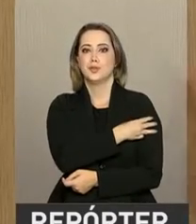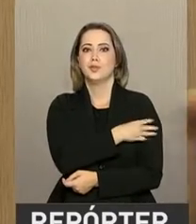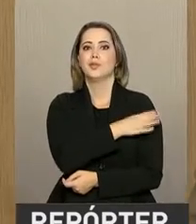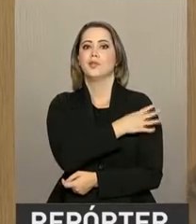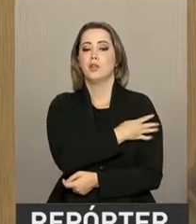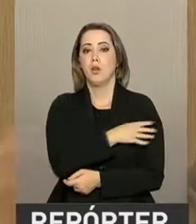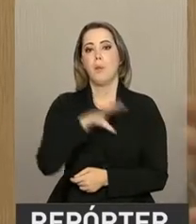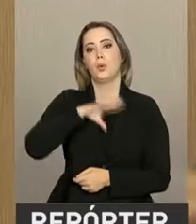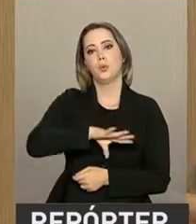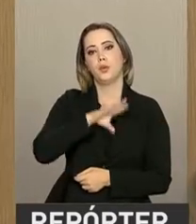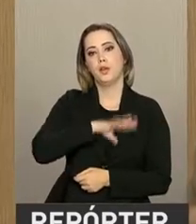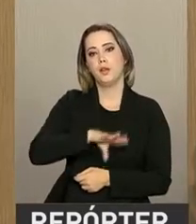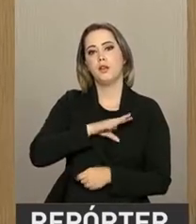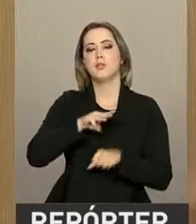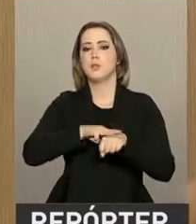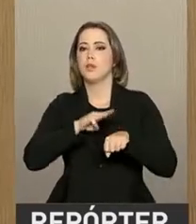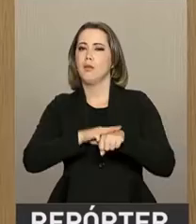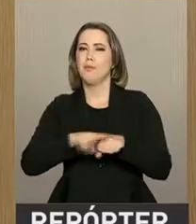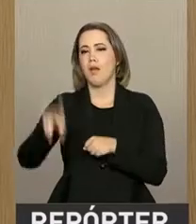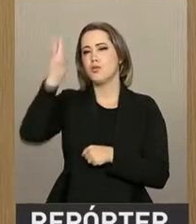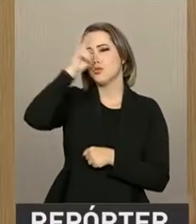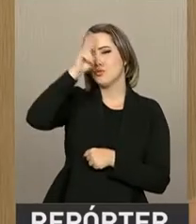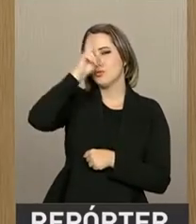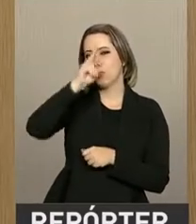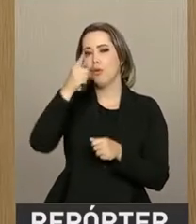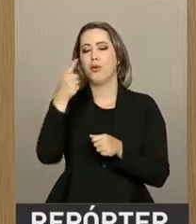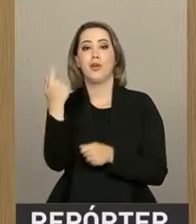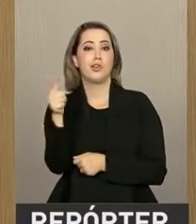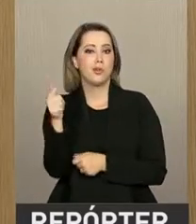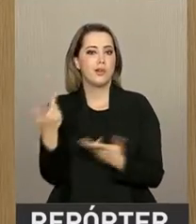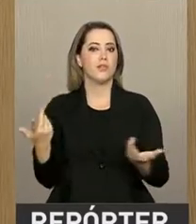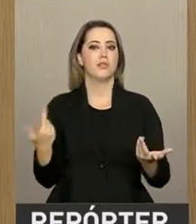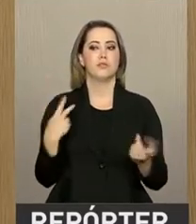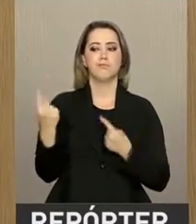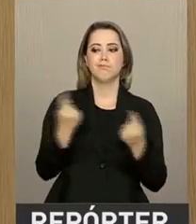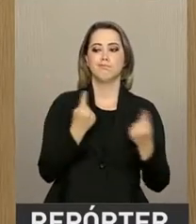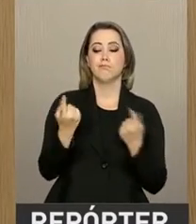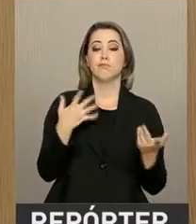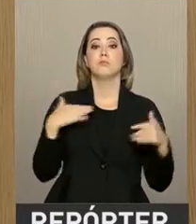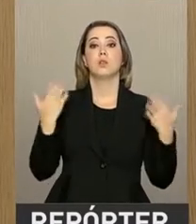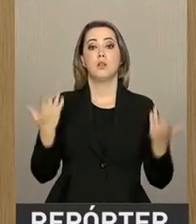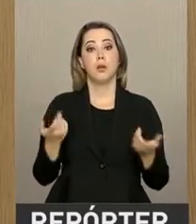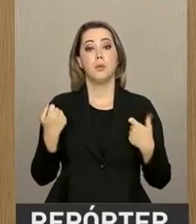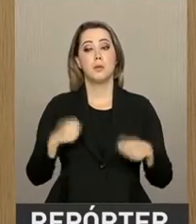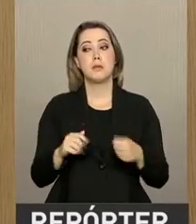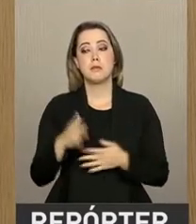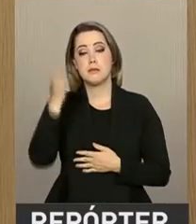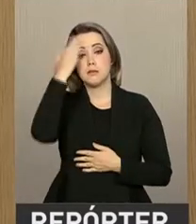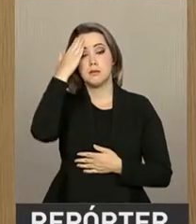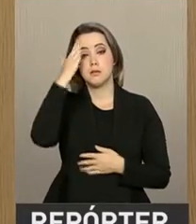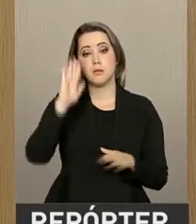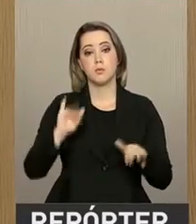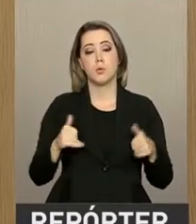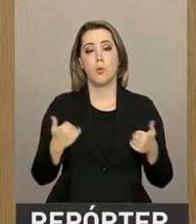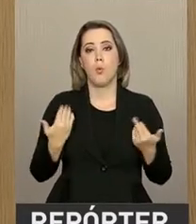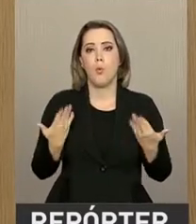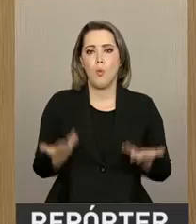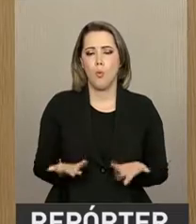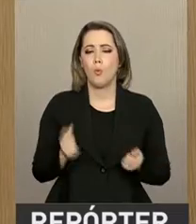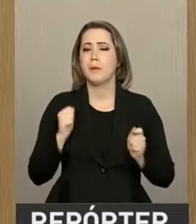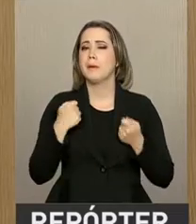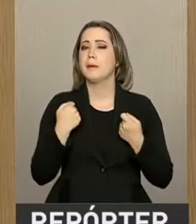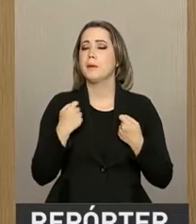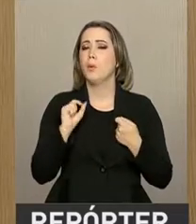história e geografia em cada uma das coisas então a base vai dar essa referência de quais são as habilidades